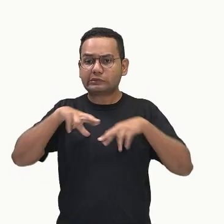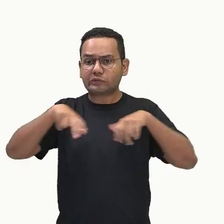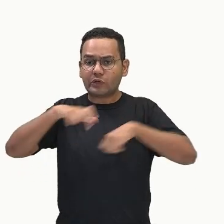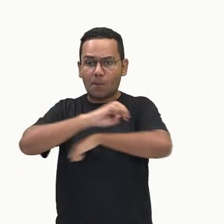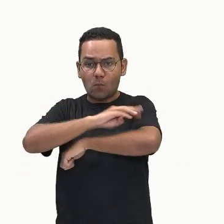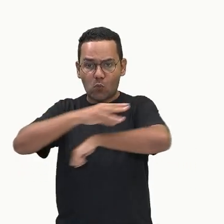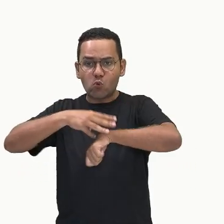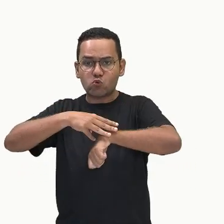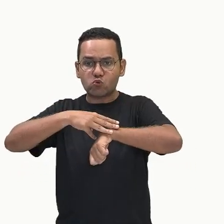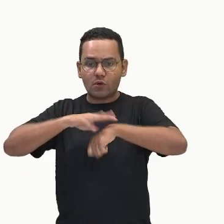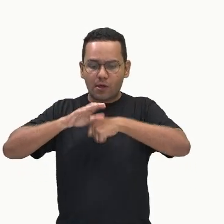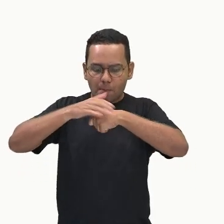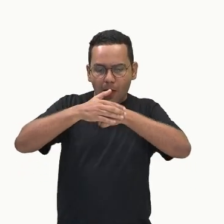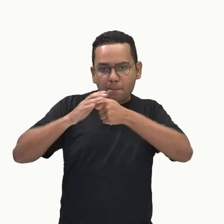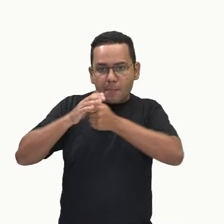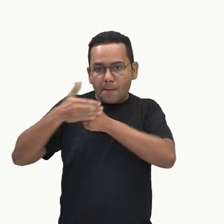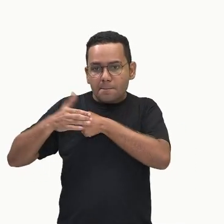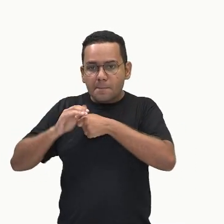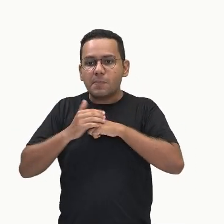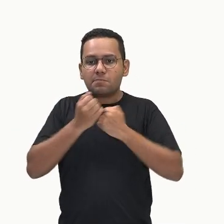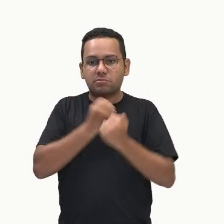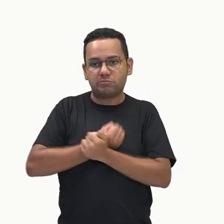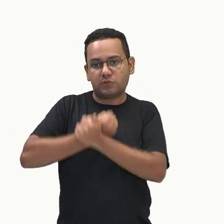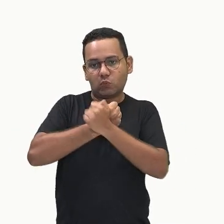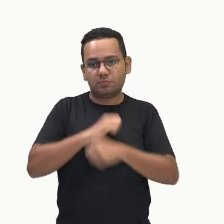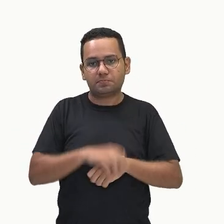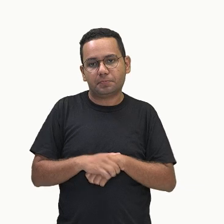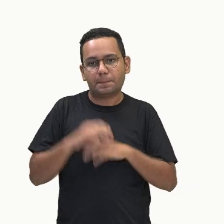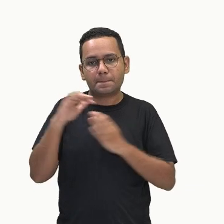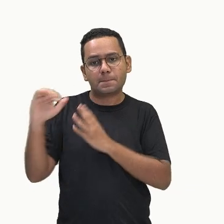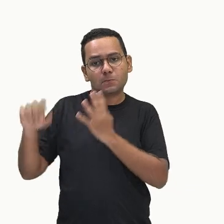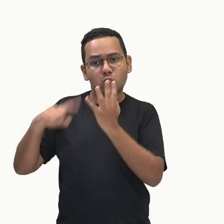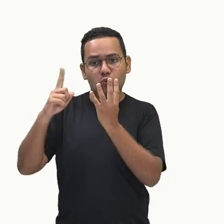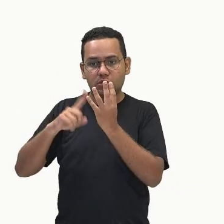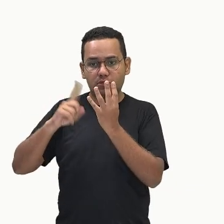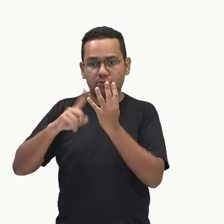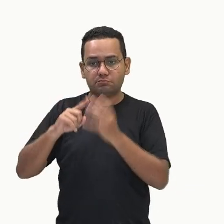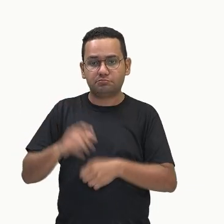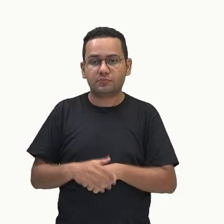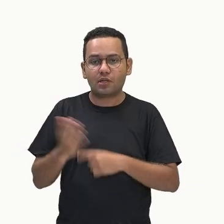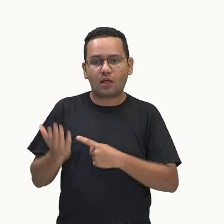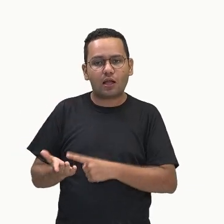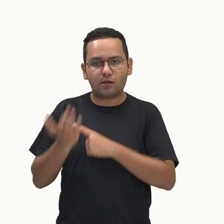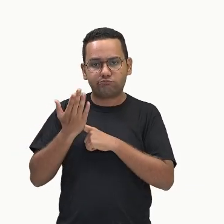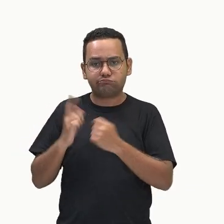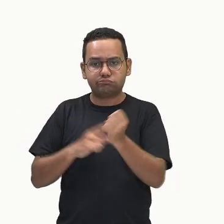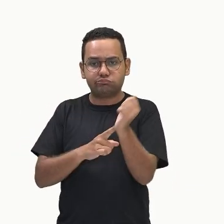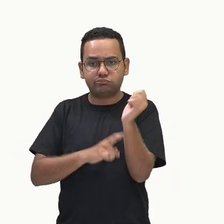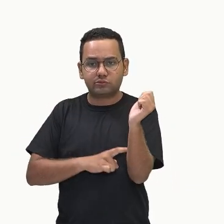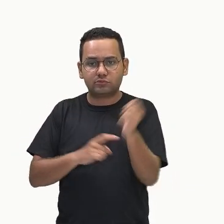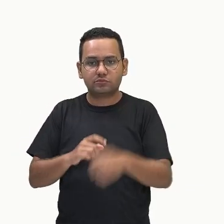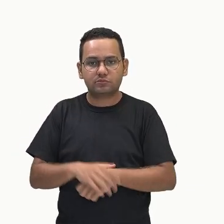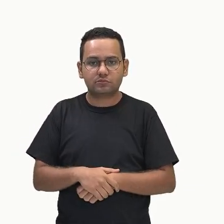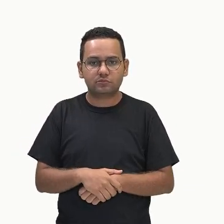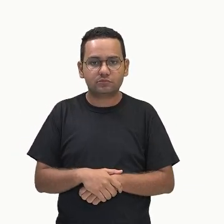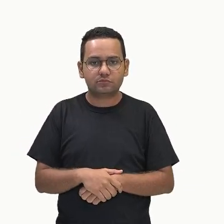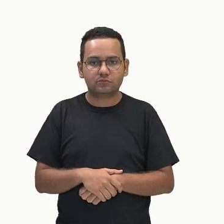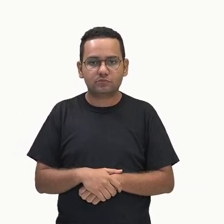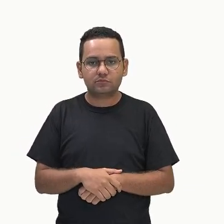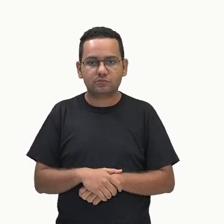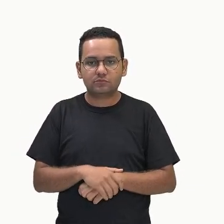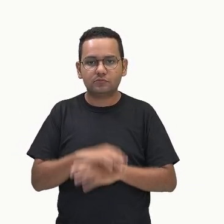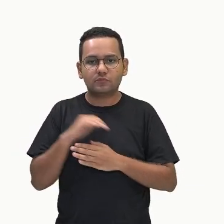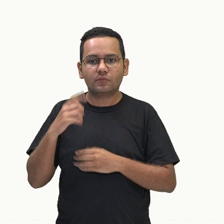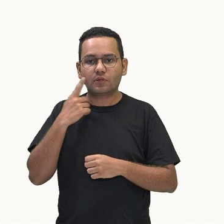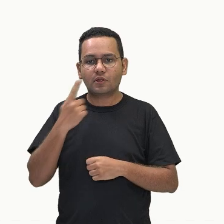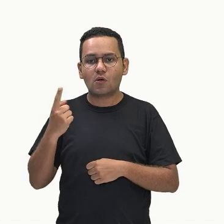sanguíneo. Lembrando que aqui nós temos a representação de um músculo gastrocnêmio, que é